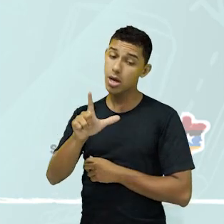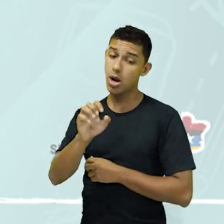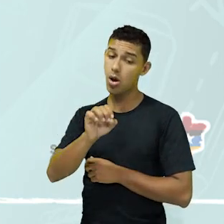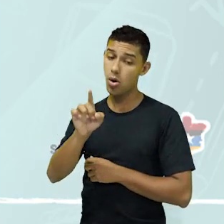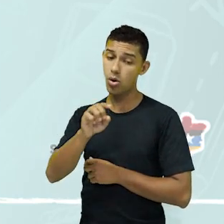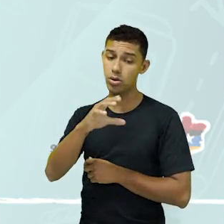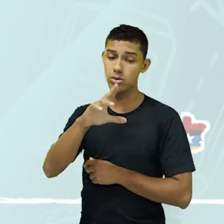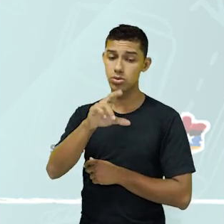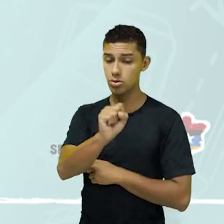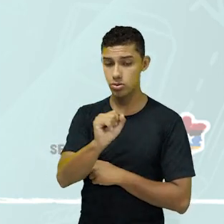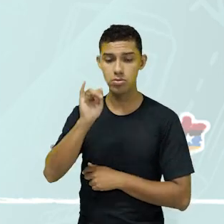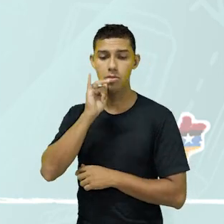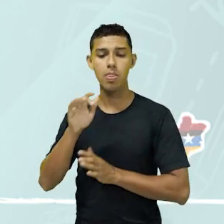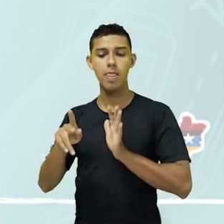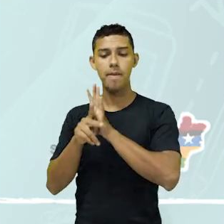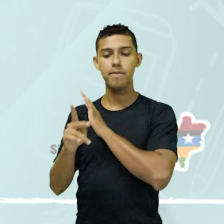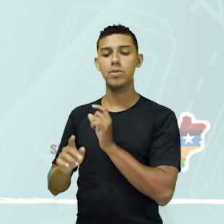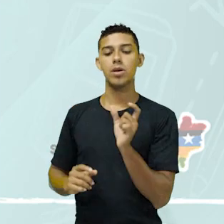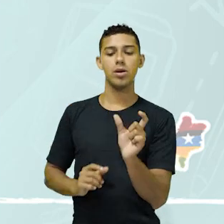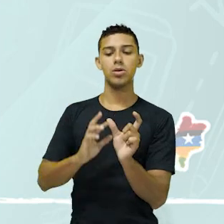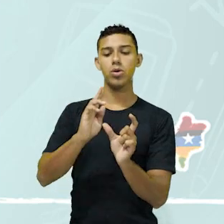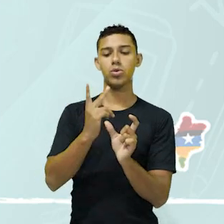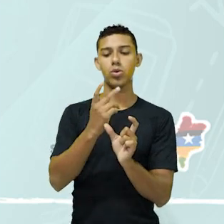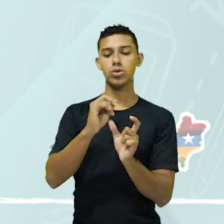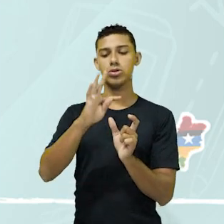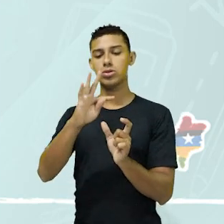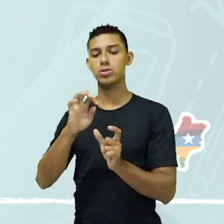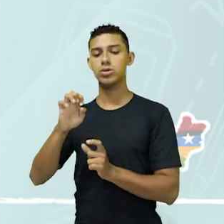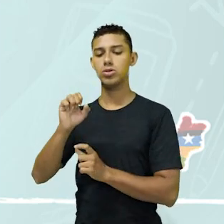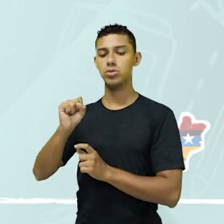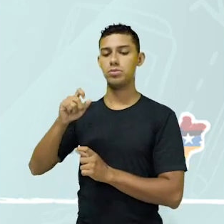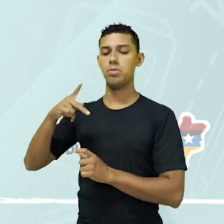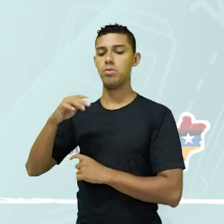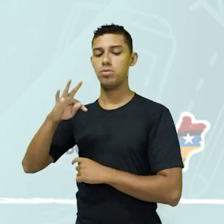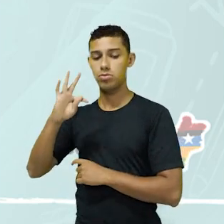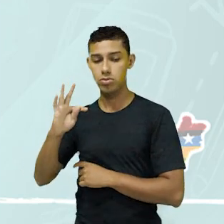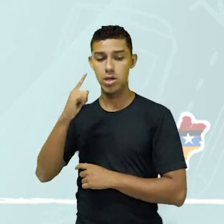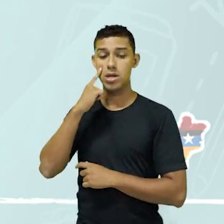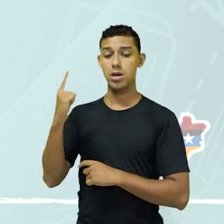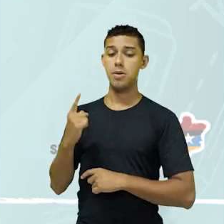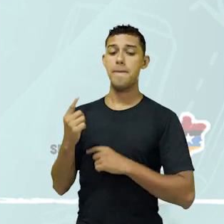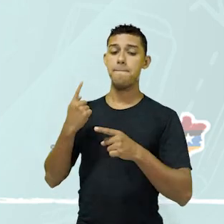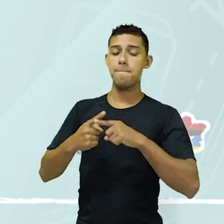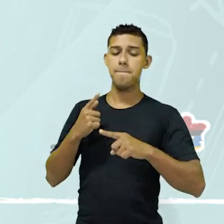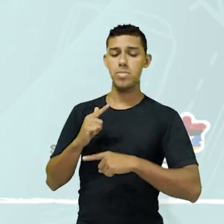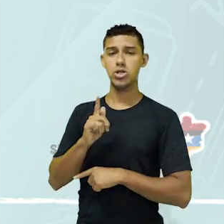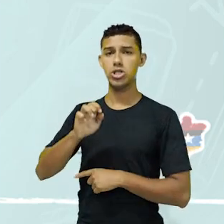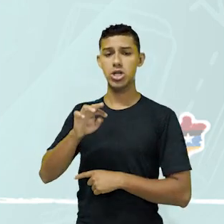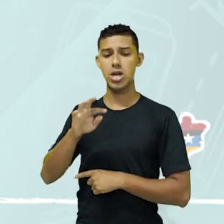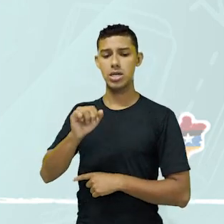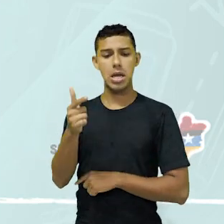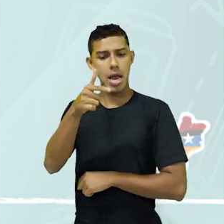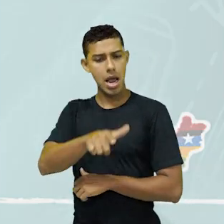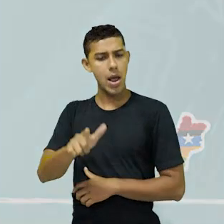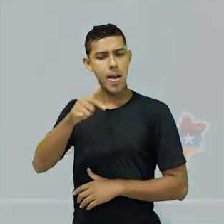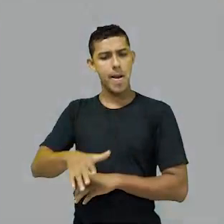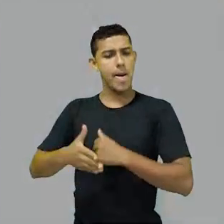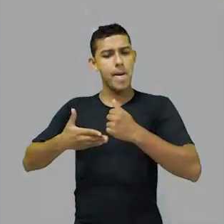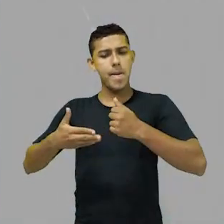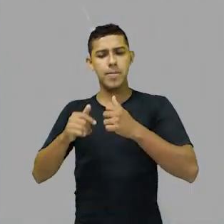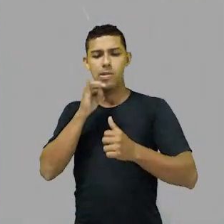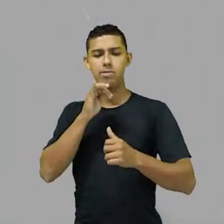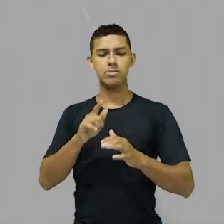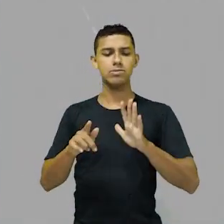do gene, um lugar suscetível a alterações, provavelmente por causa da repetição da base